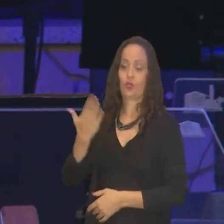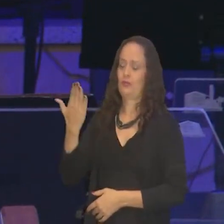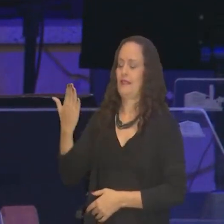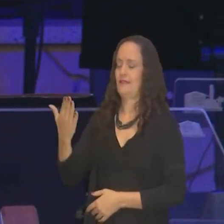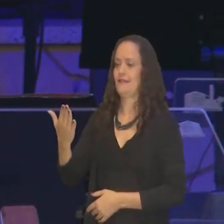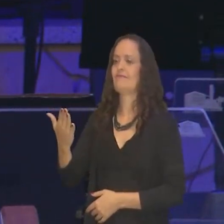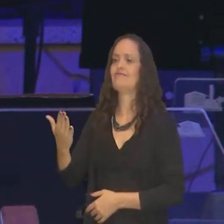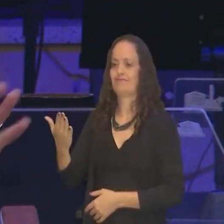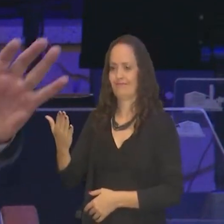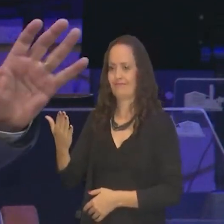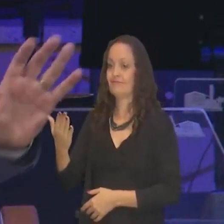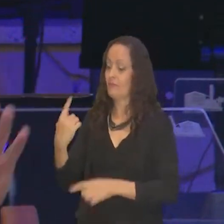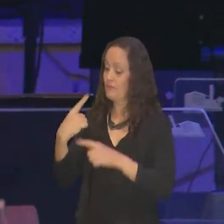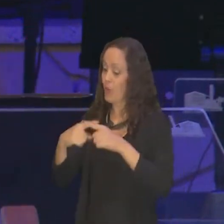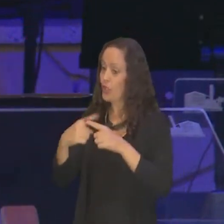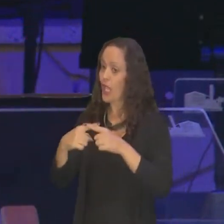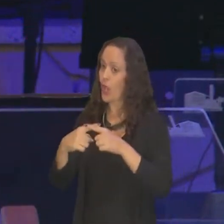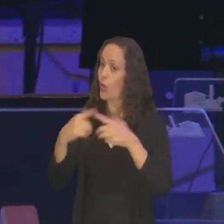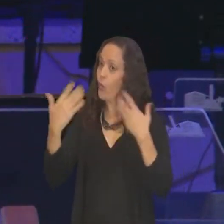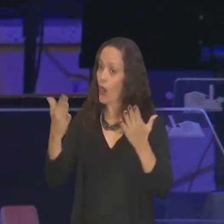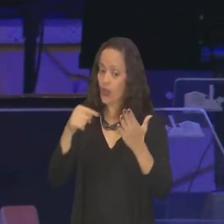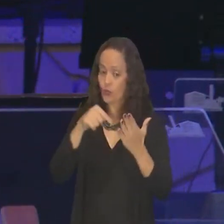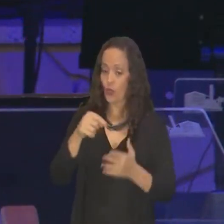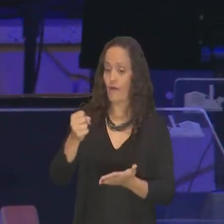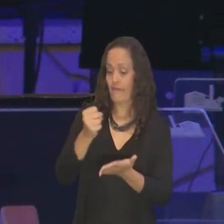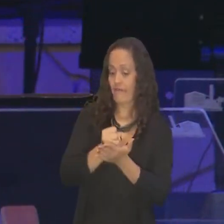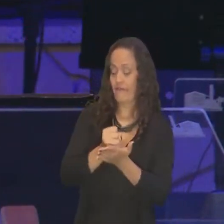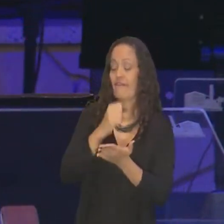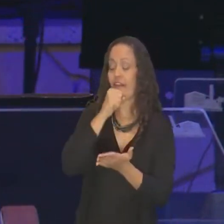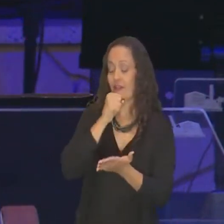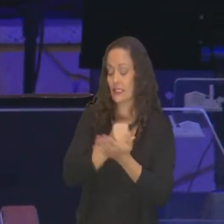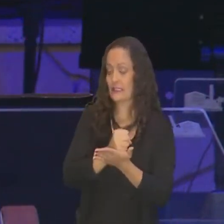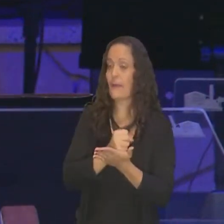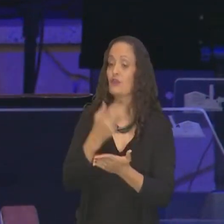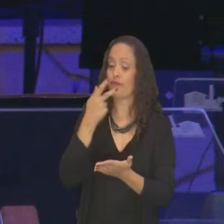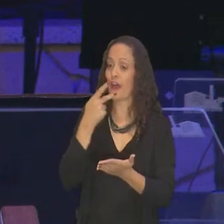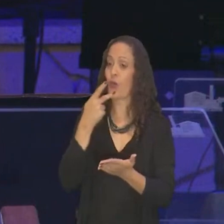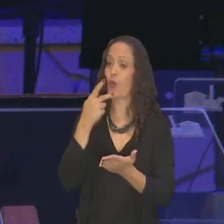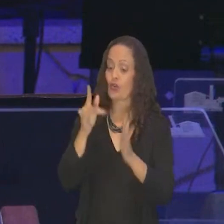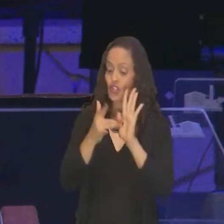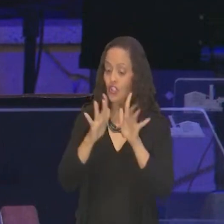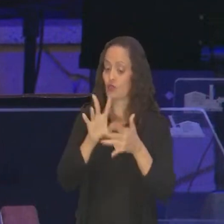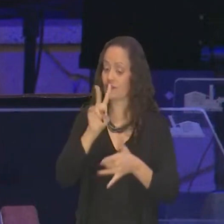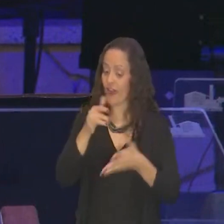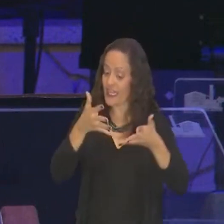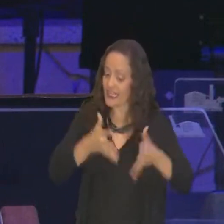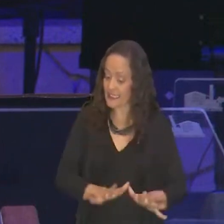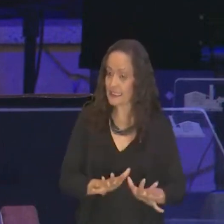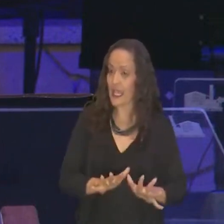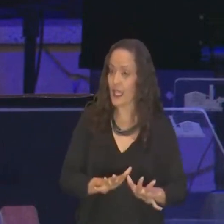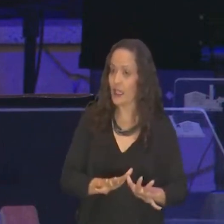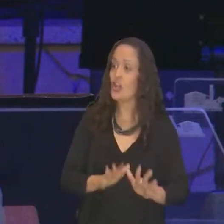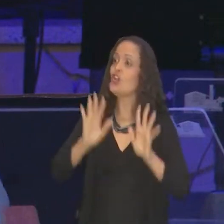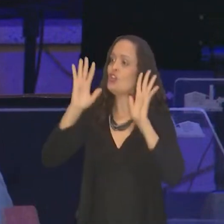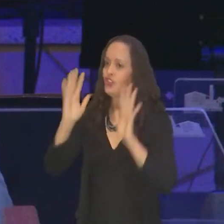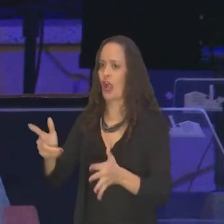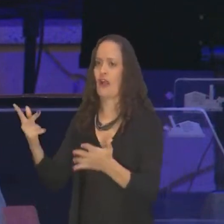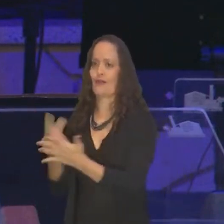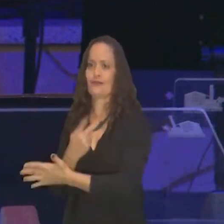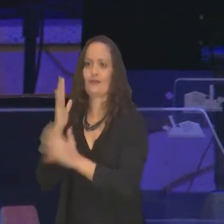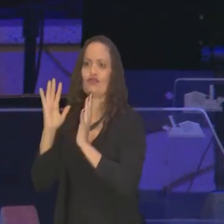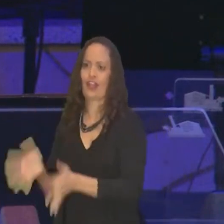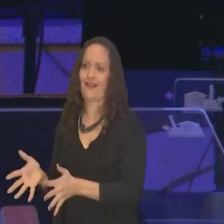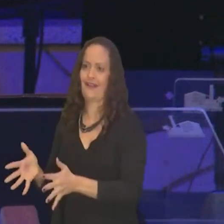do seu nascimento já se cumpriram, e nós aguardamos o cumprimento de outras profecias,